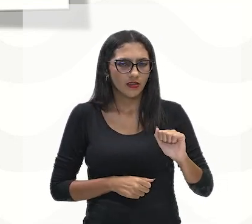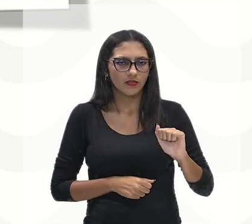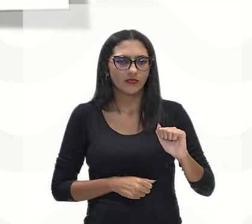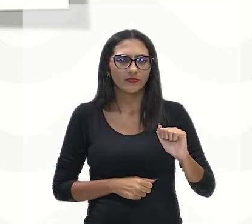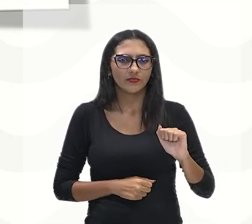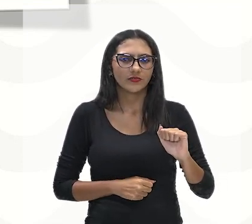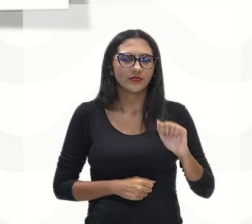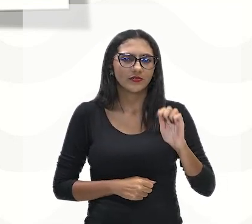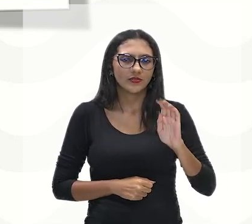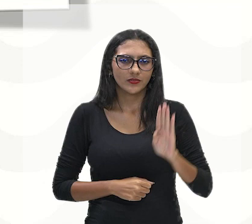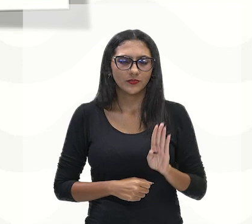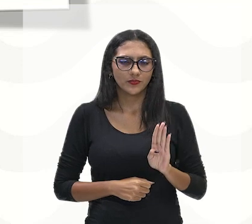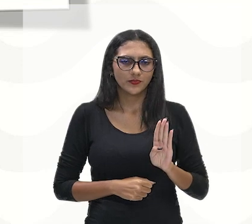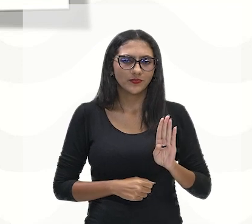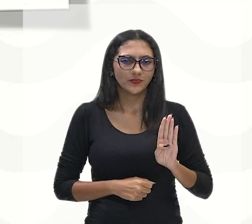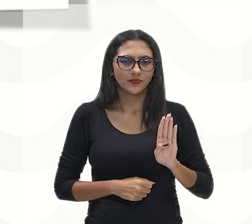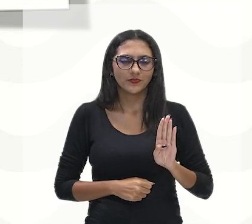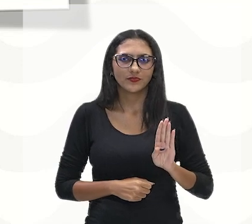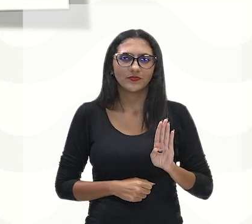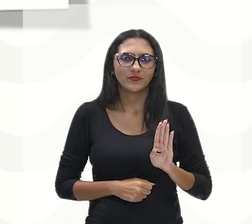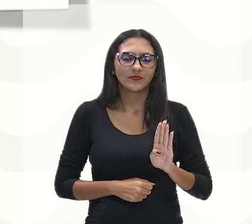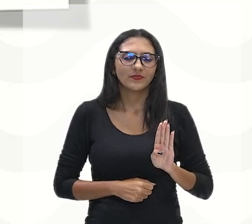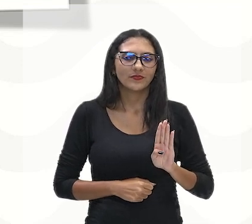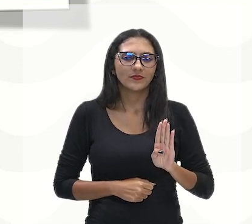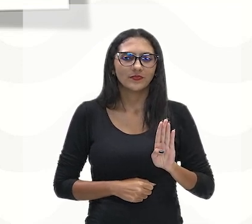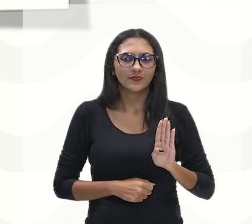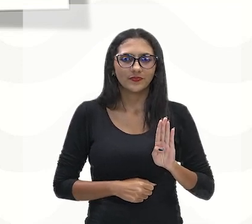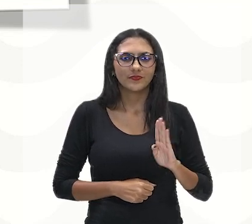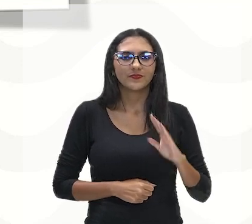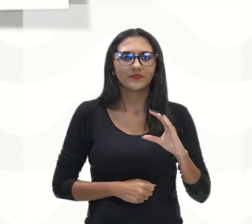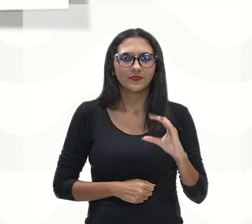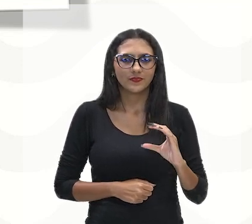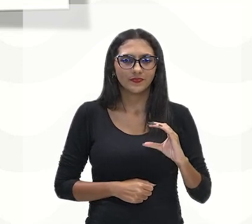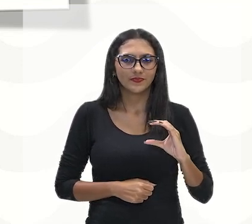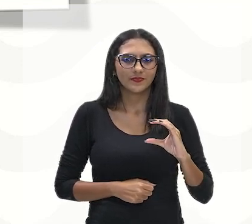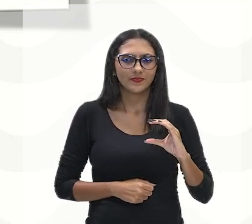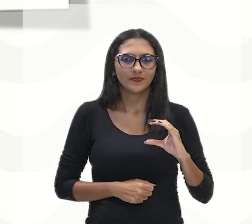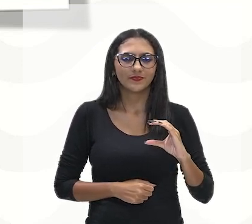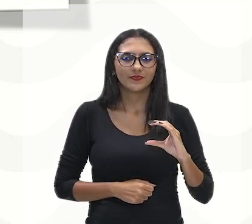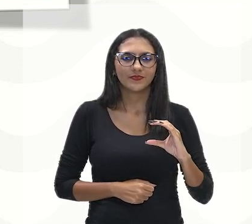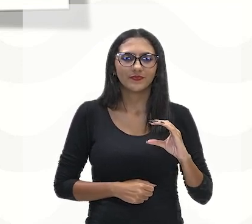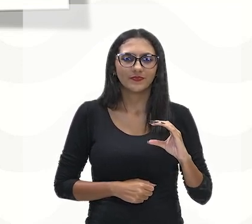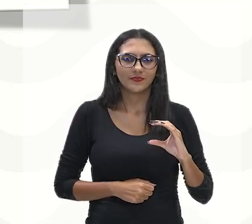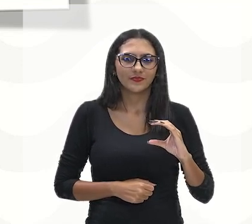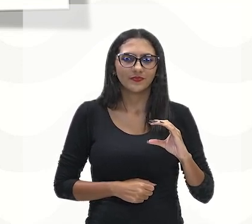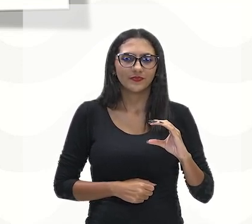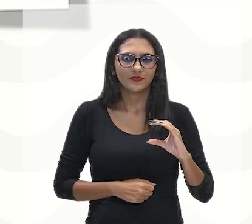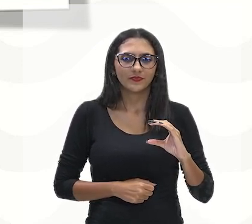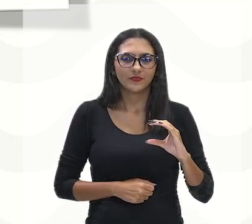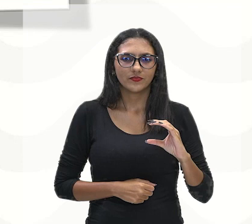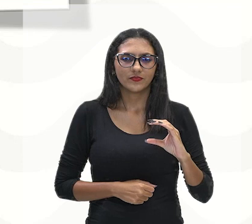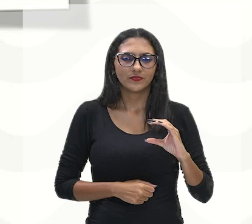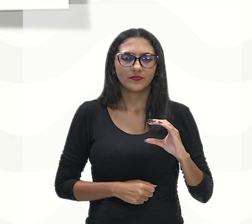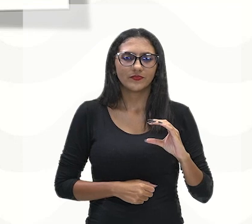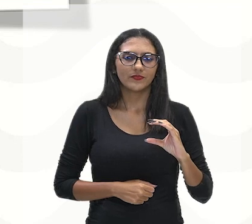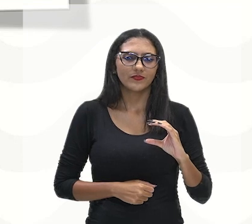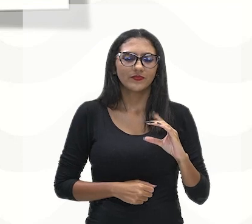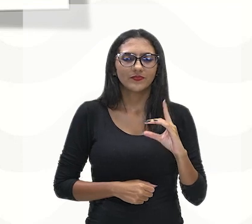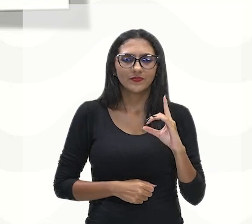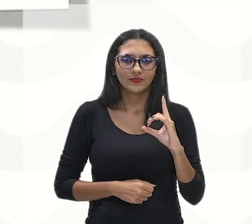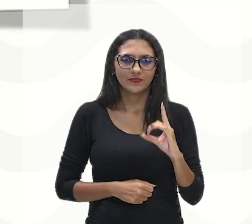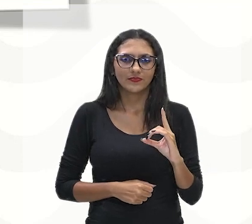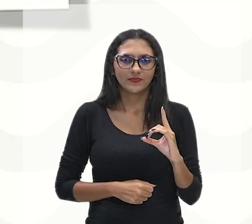invitation, que é o convite, postcard, que é o cartão postal, e